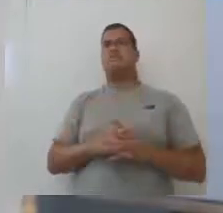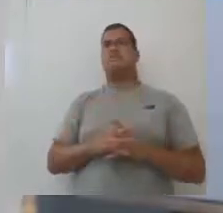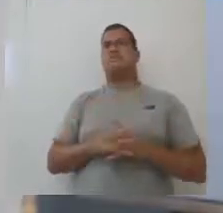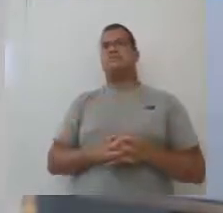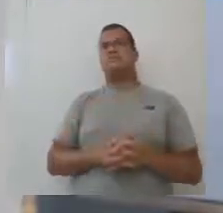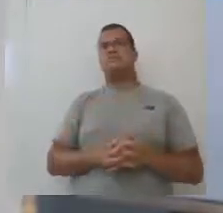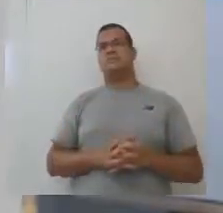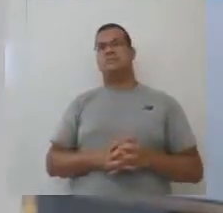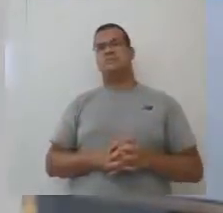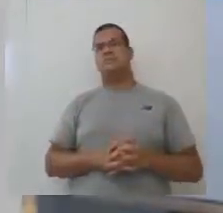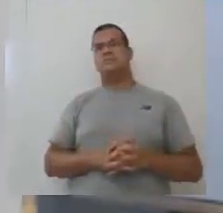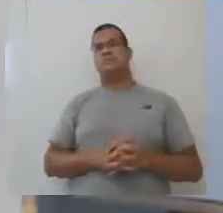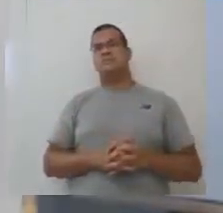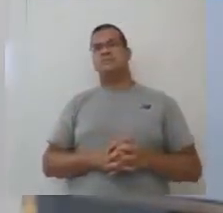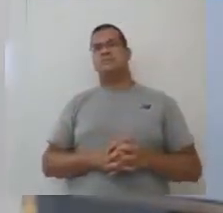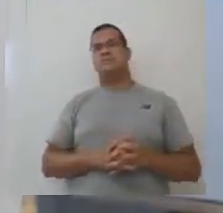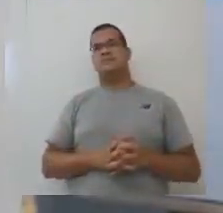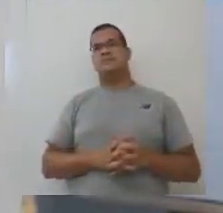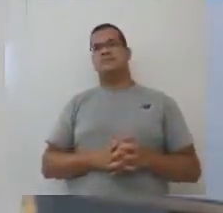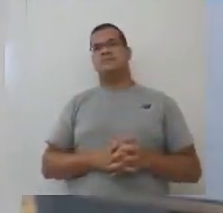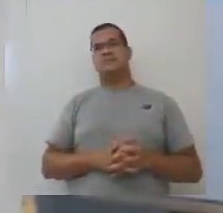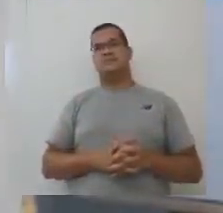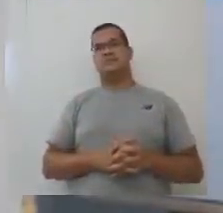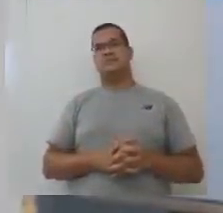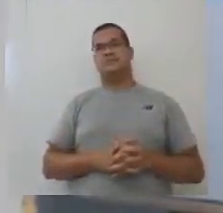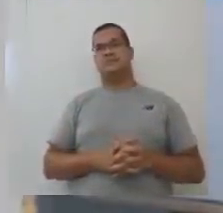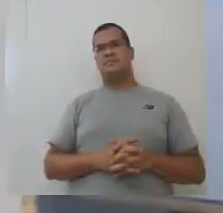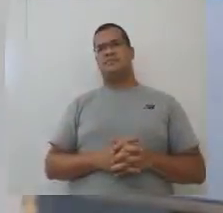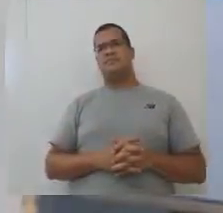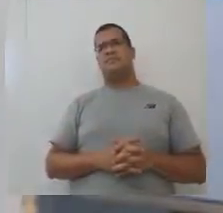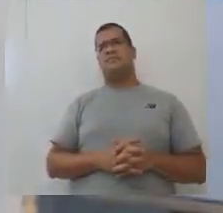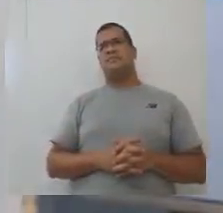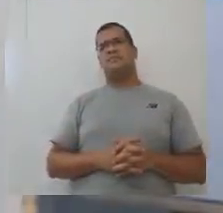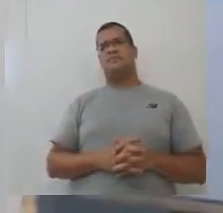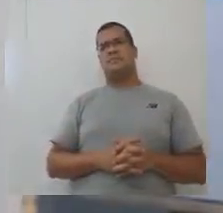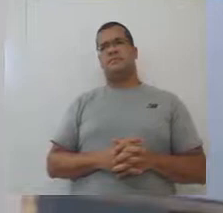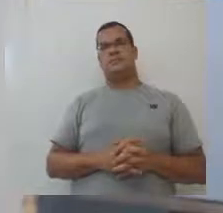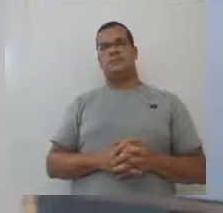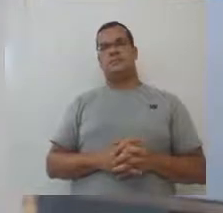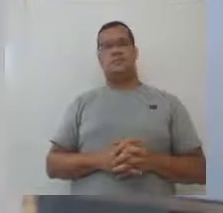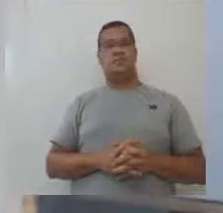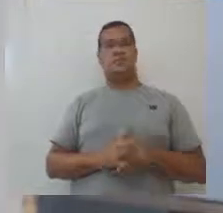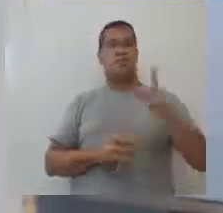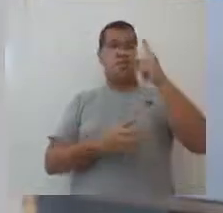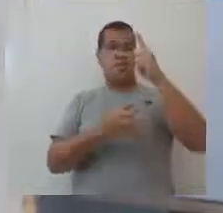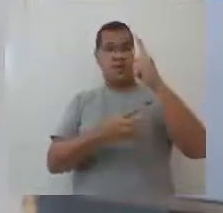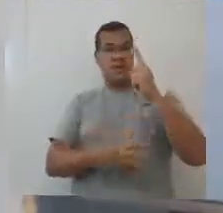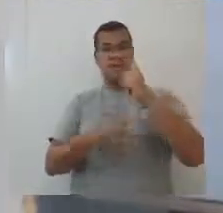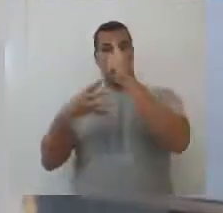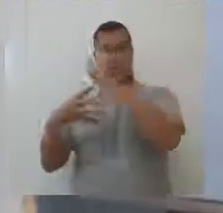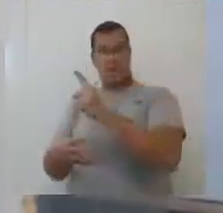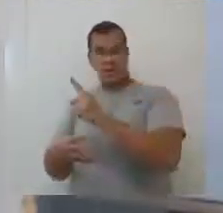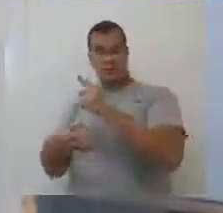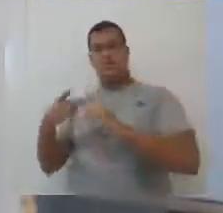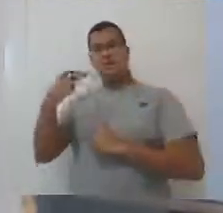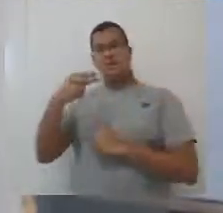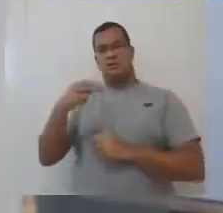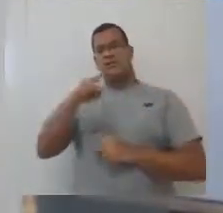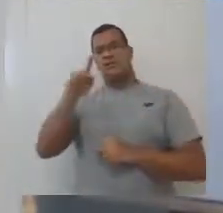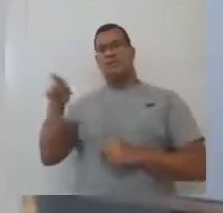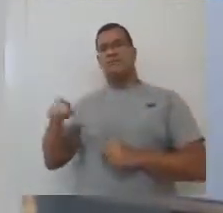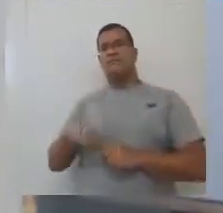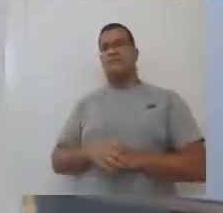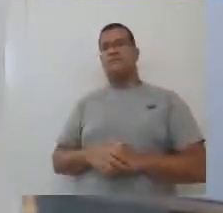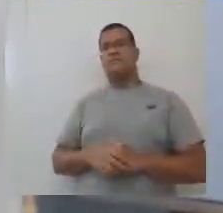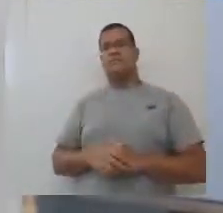multiplica isso aqui. Regra do E. Ó, 1/4 vezes 1/4, 1/4 vezes 1/4, ó,